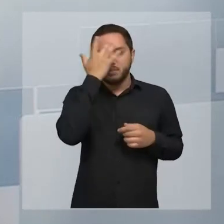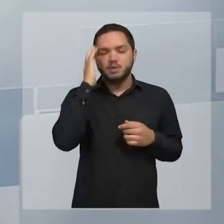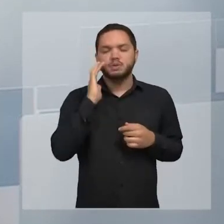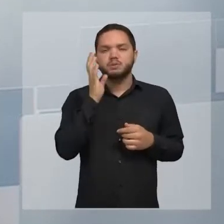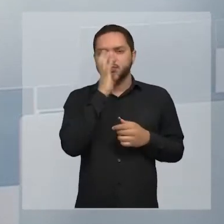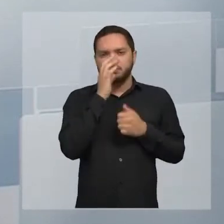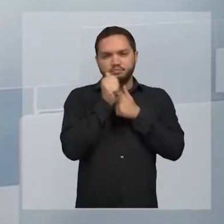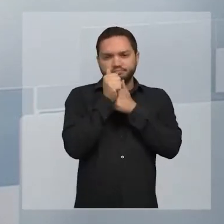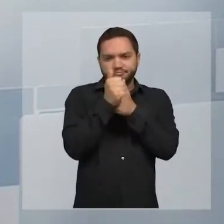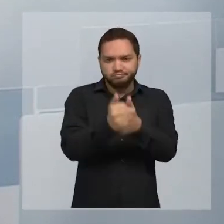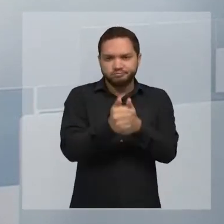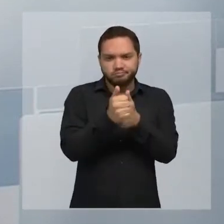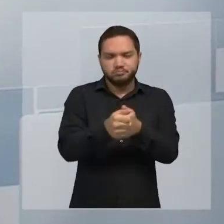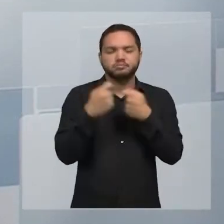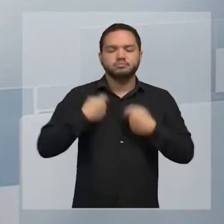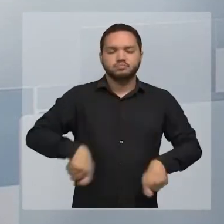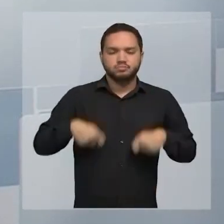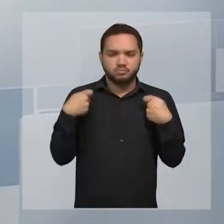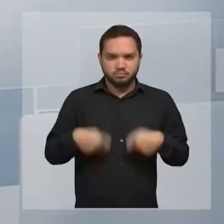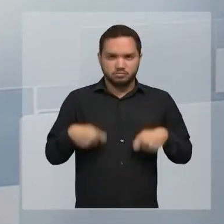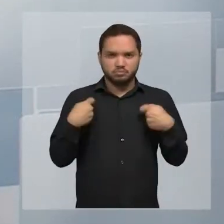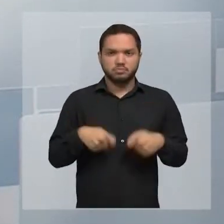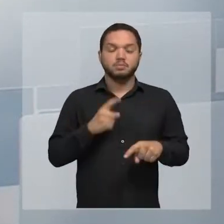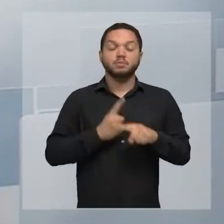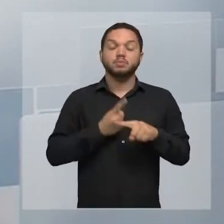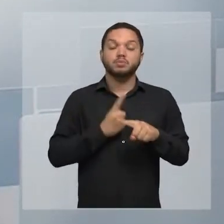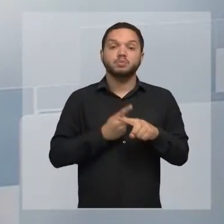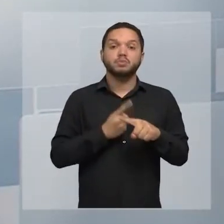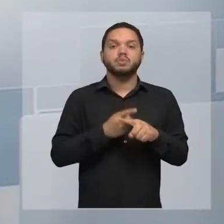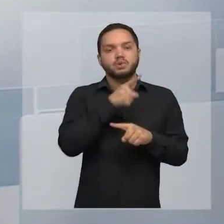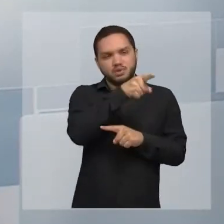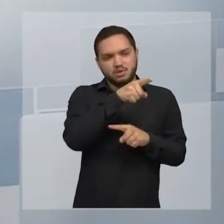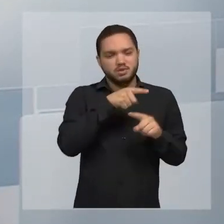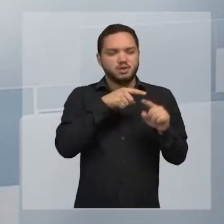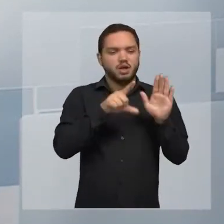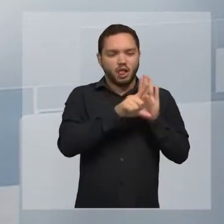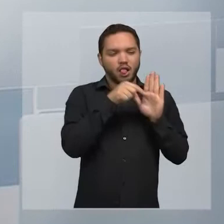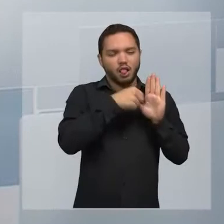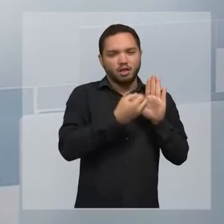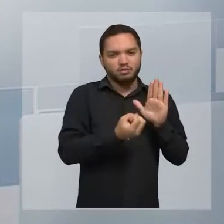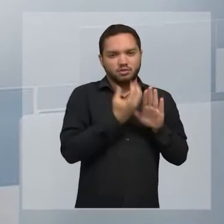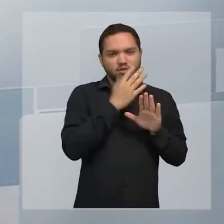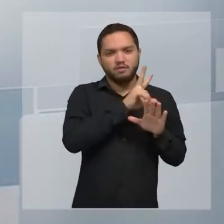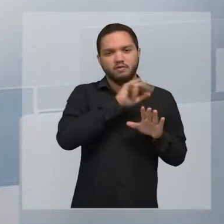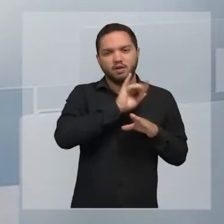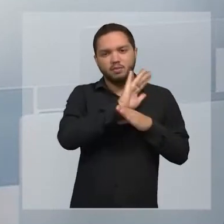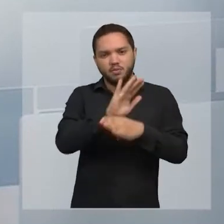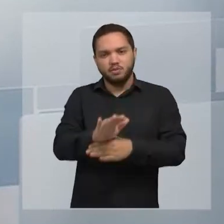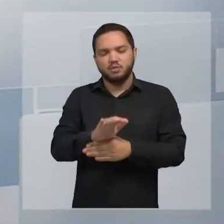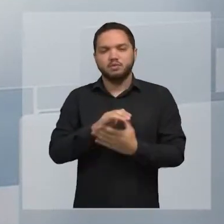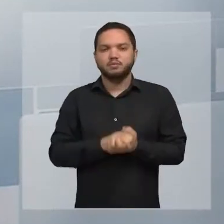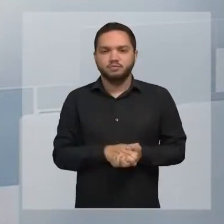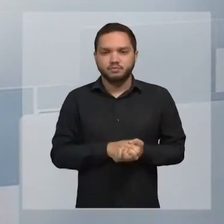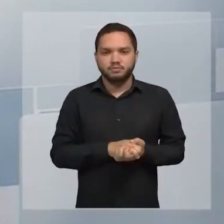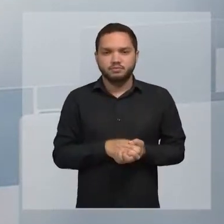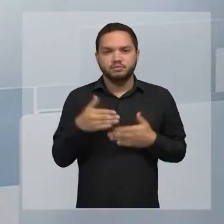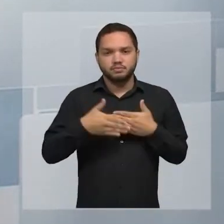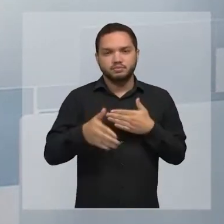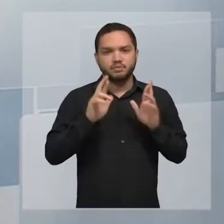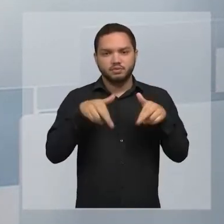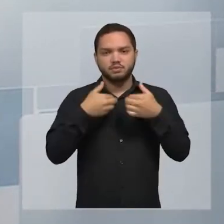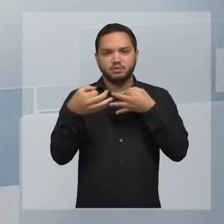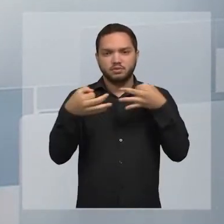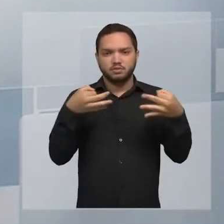que as pessoas acompanhem mais de perto, porque vai trazer mudanças no cotidiano do fortalezense.